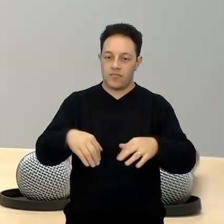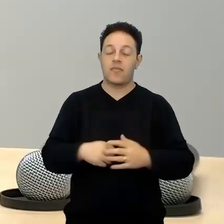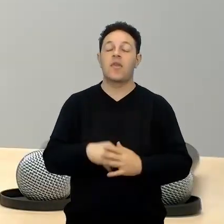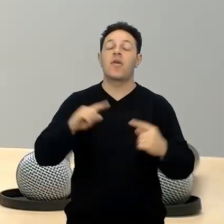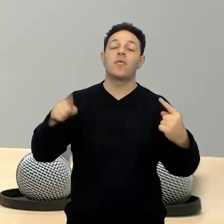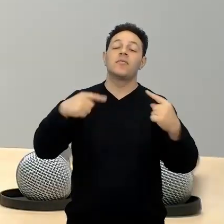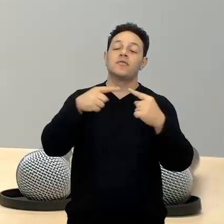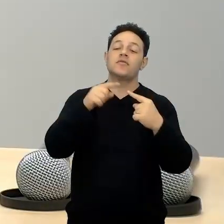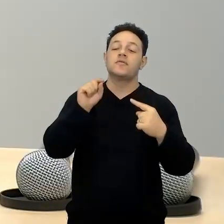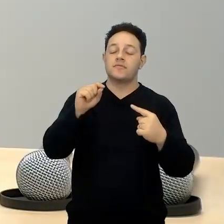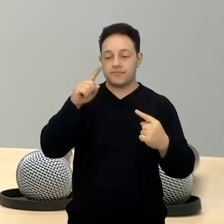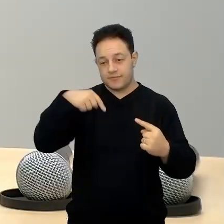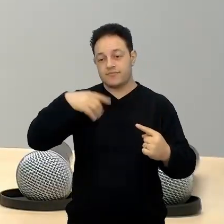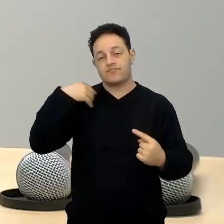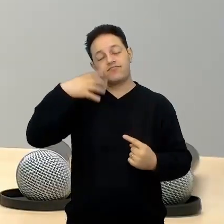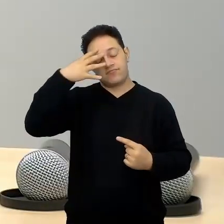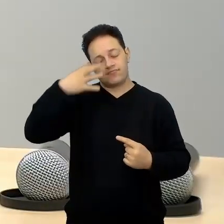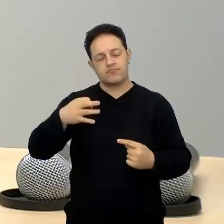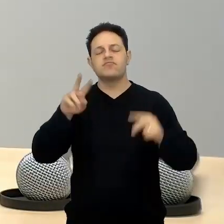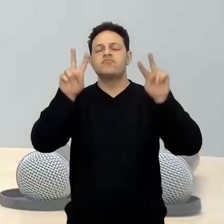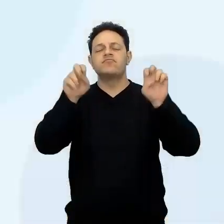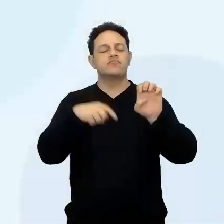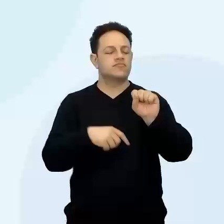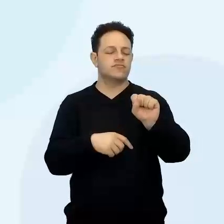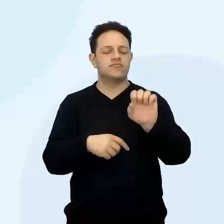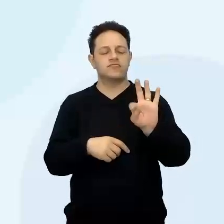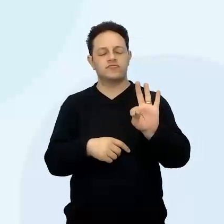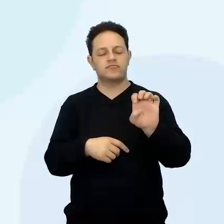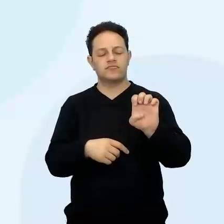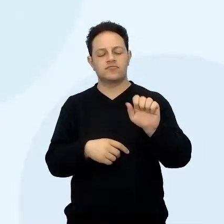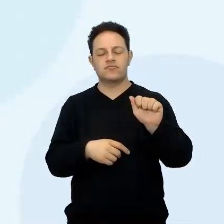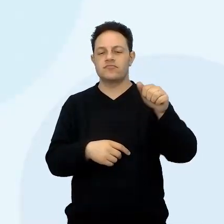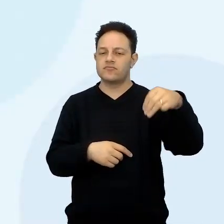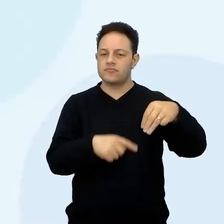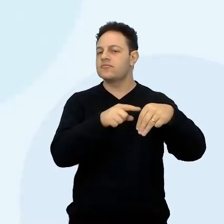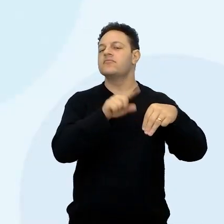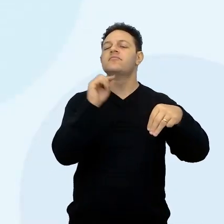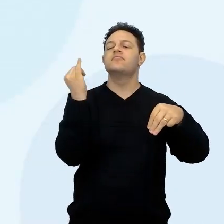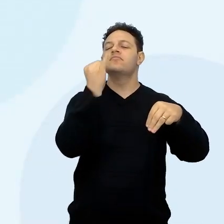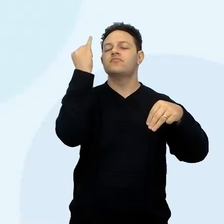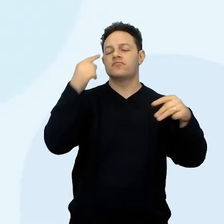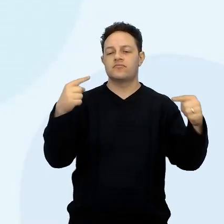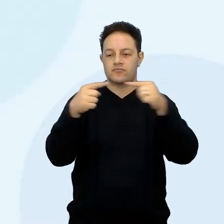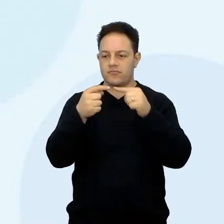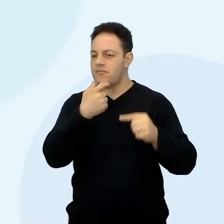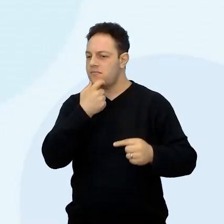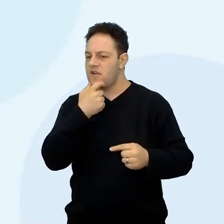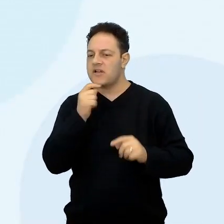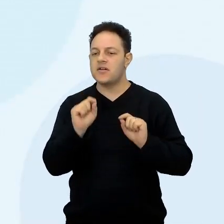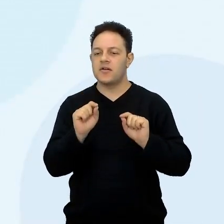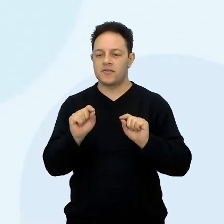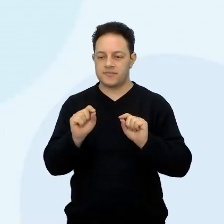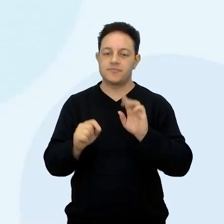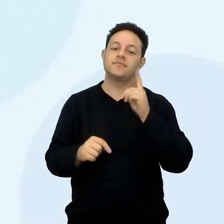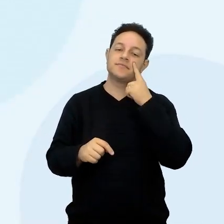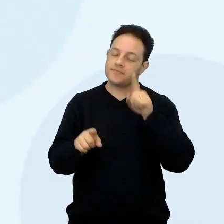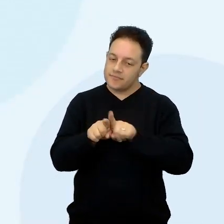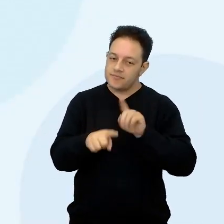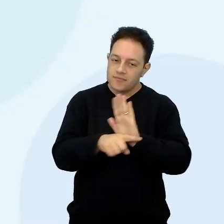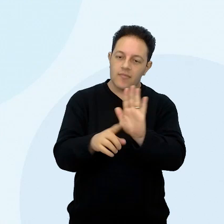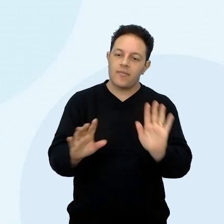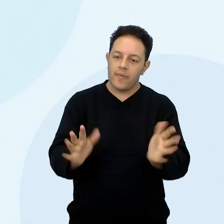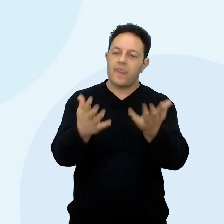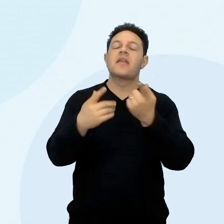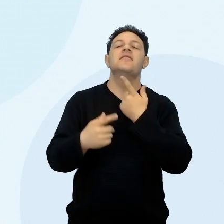é compreender a abordagem STEAM e a sua importância para as aulas de língua inglesa e incentivar o desenvolvimento e